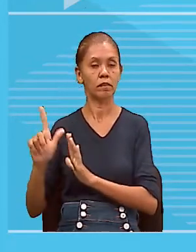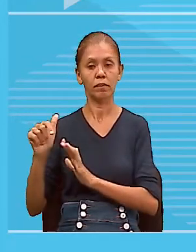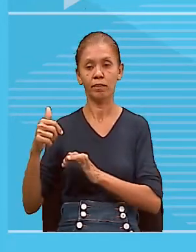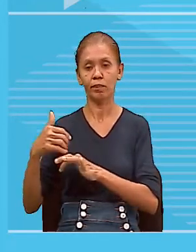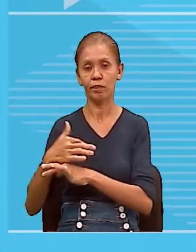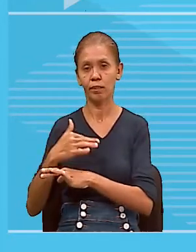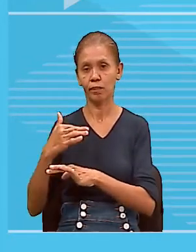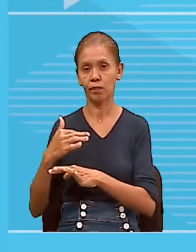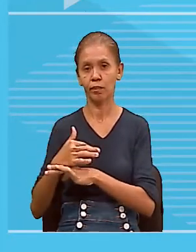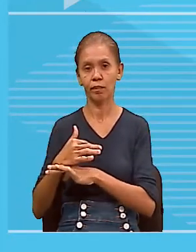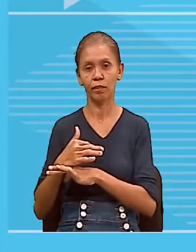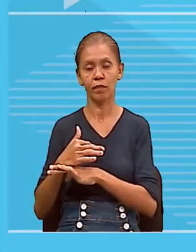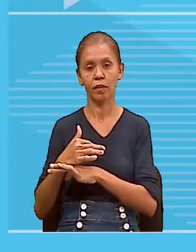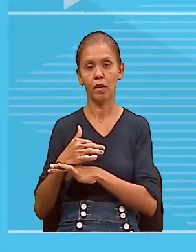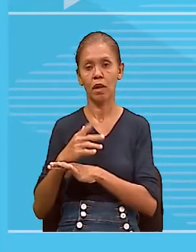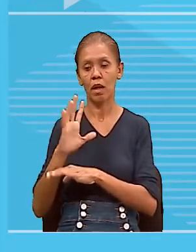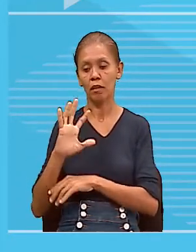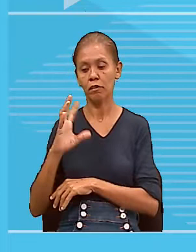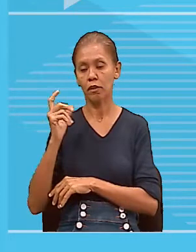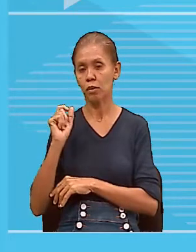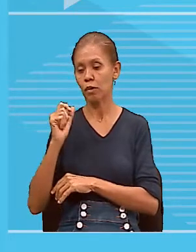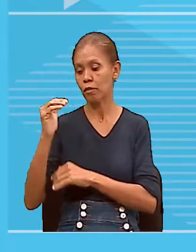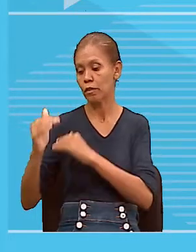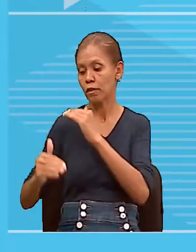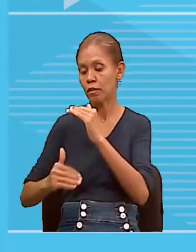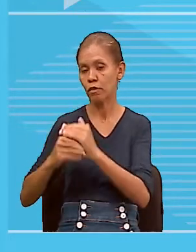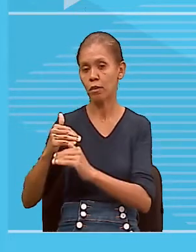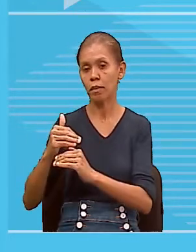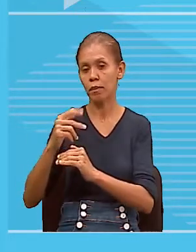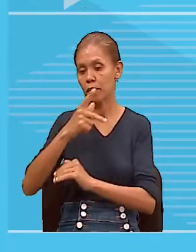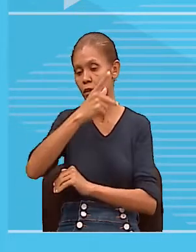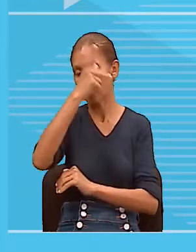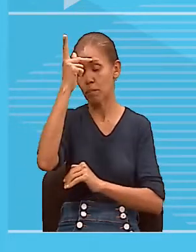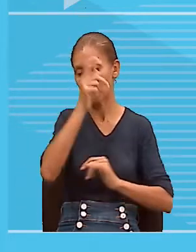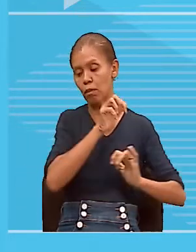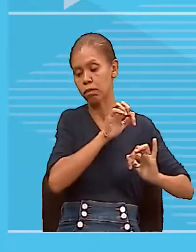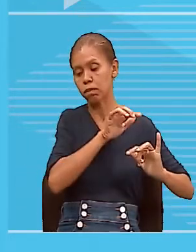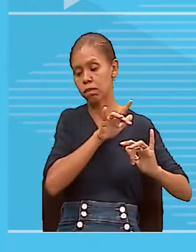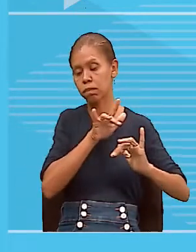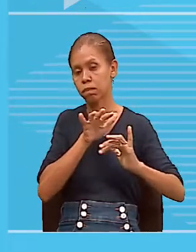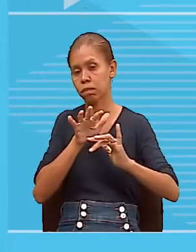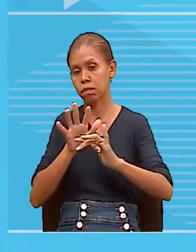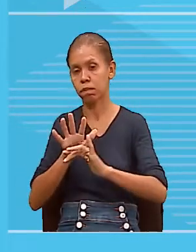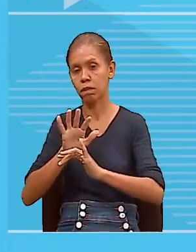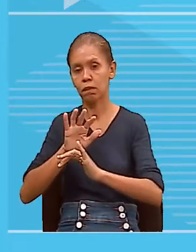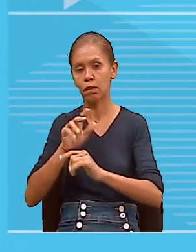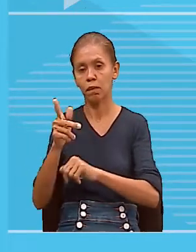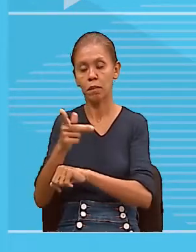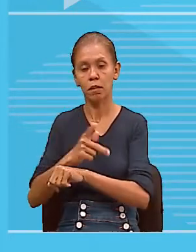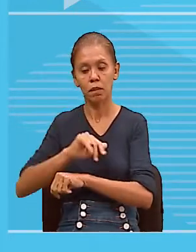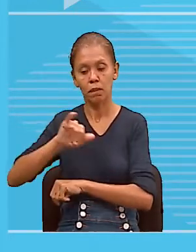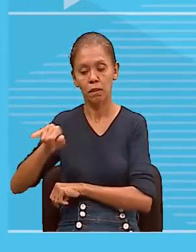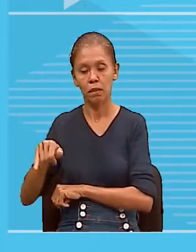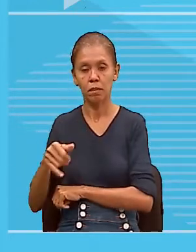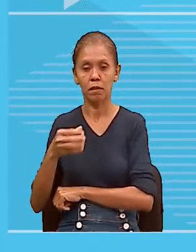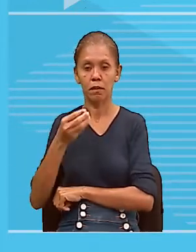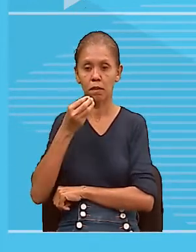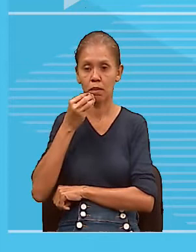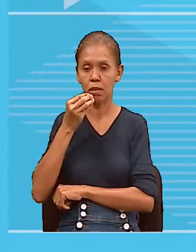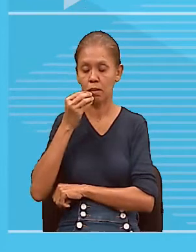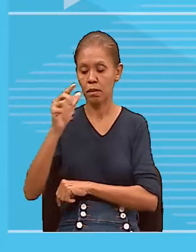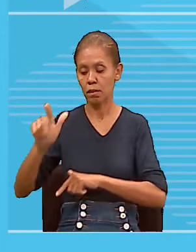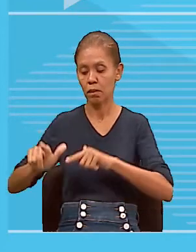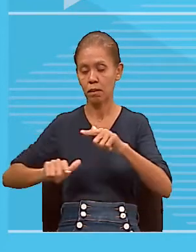atraem número significativo de pessoas que vão em busca de oportunidades em busca de empregos